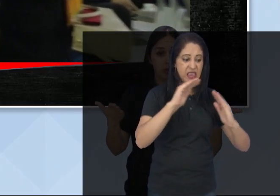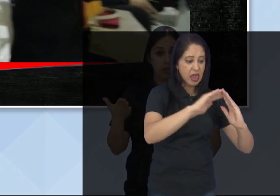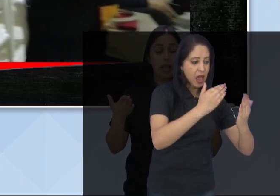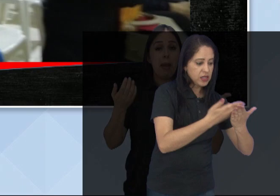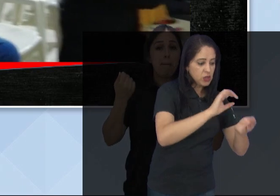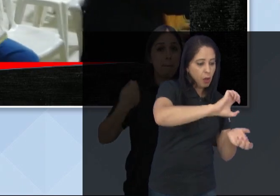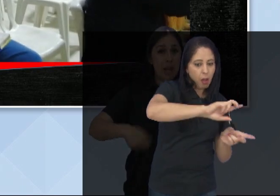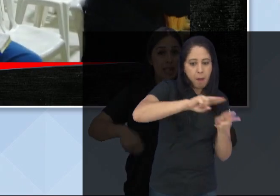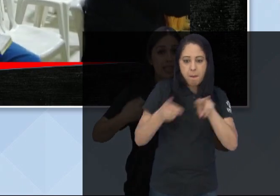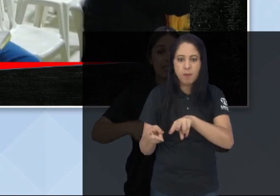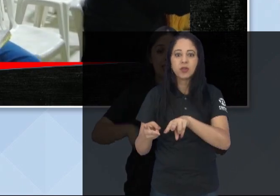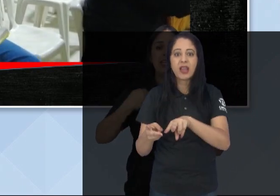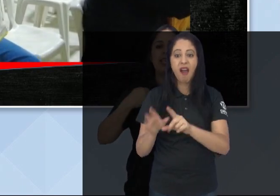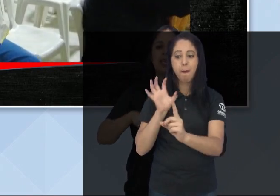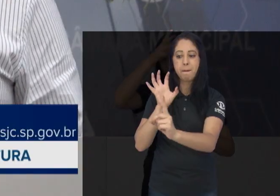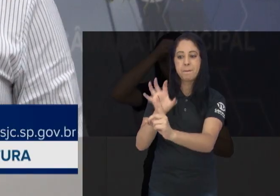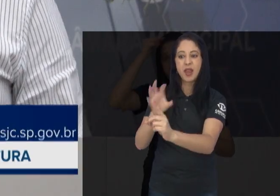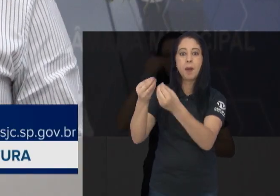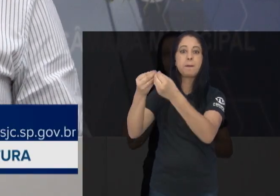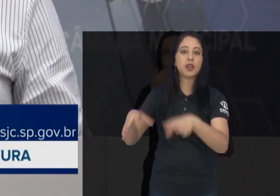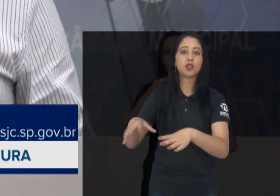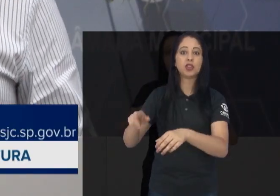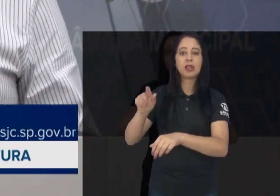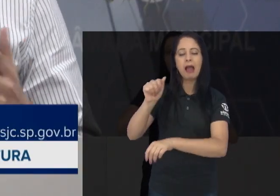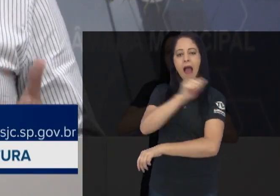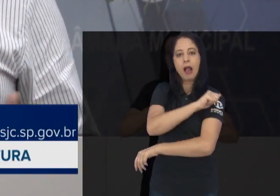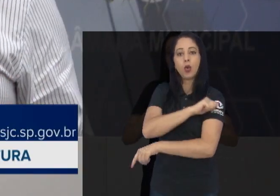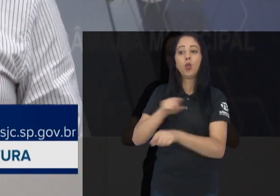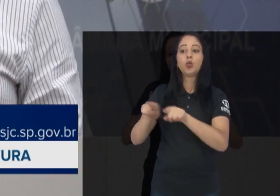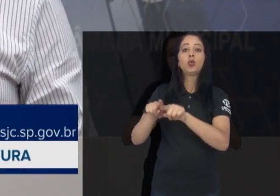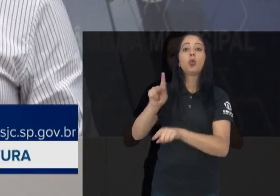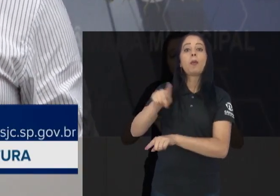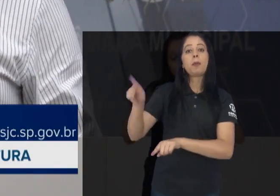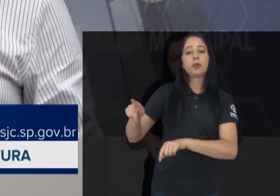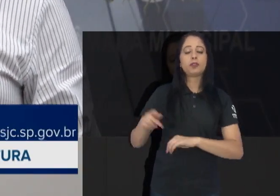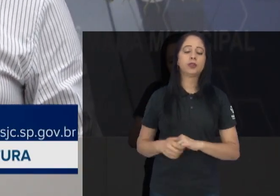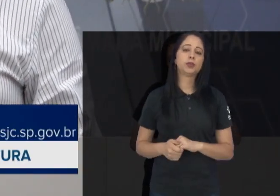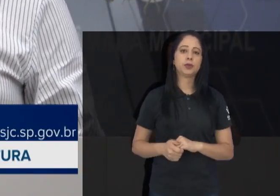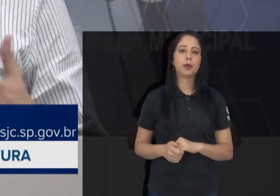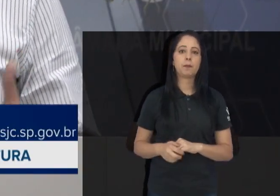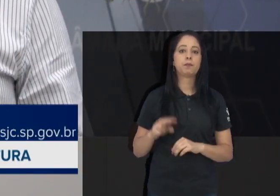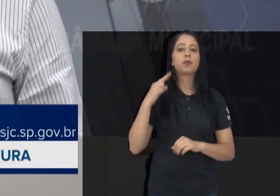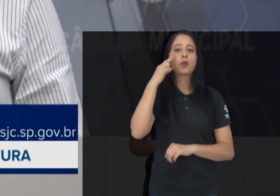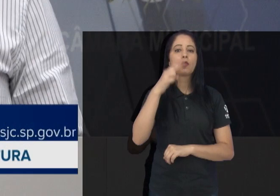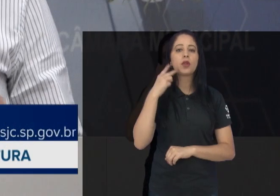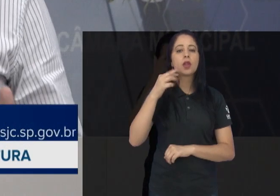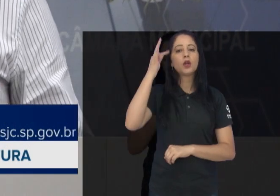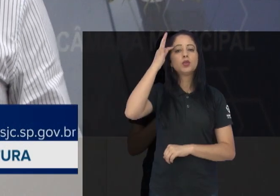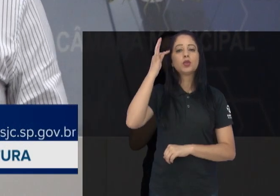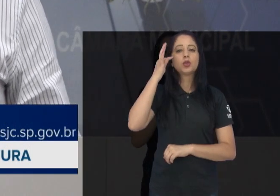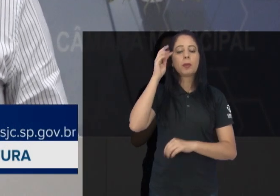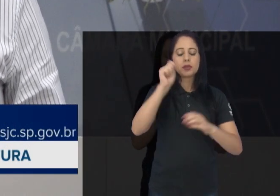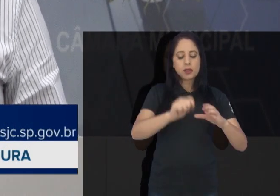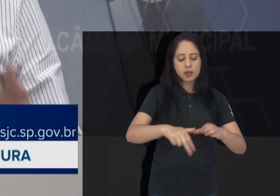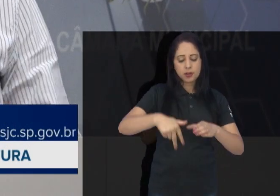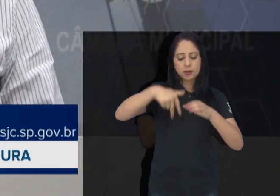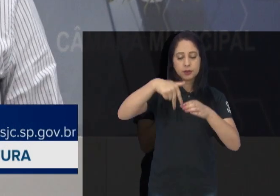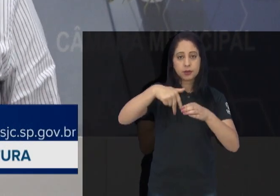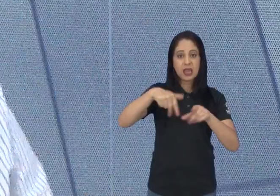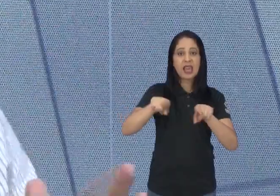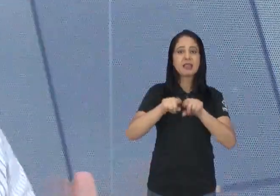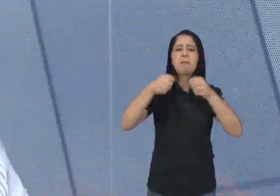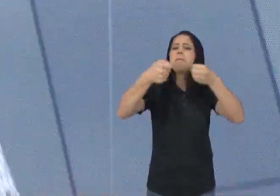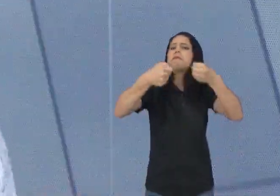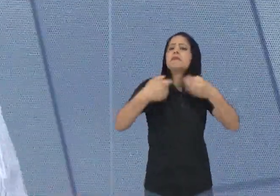impactar alunos e professores. Também usando a tribuna, o vereador Tomás Henrique informou que coletou